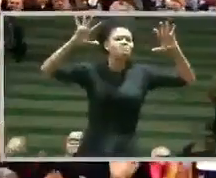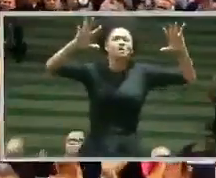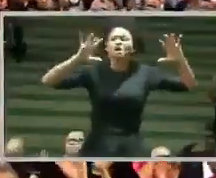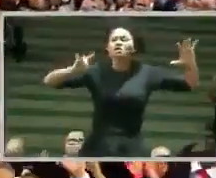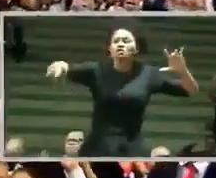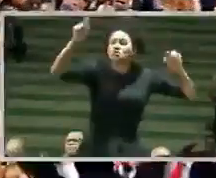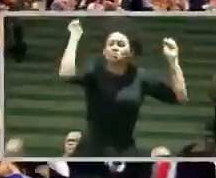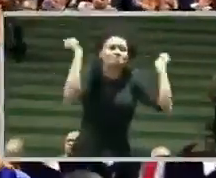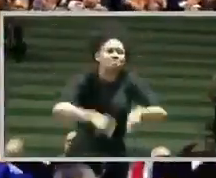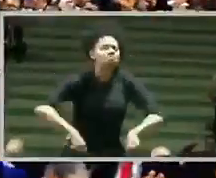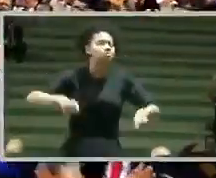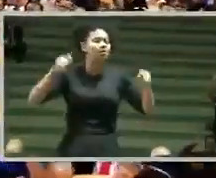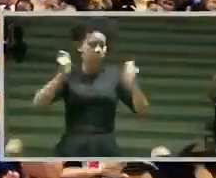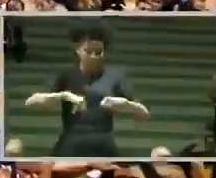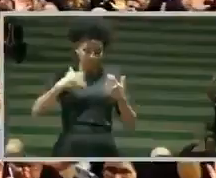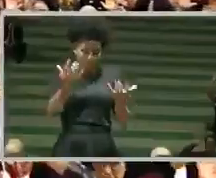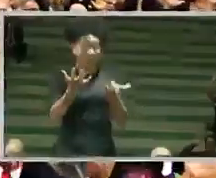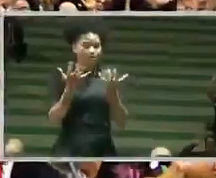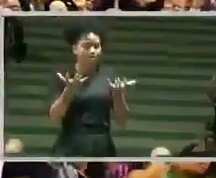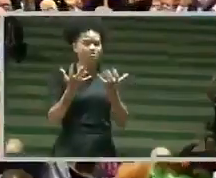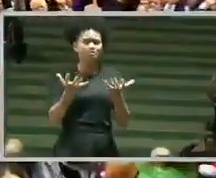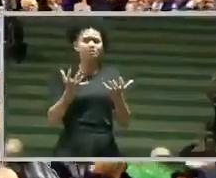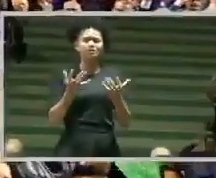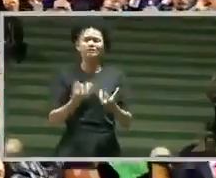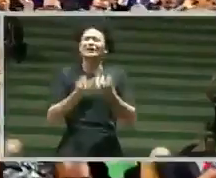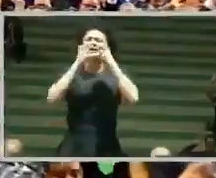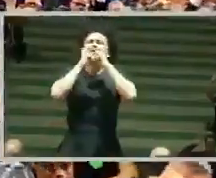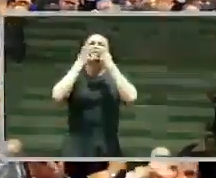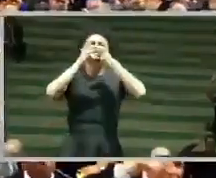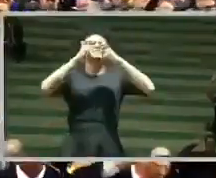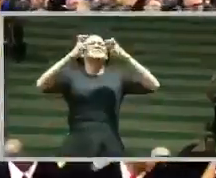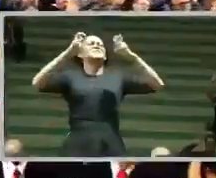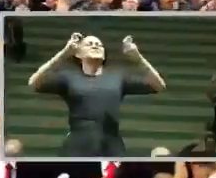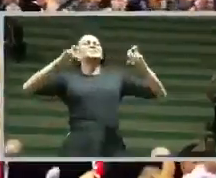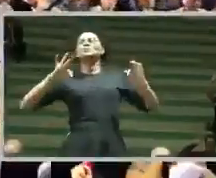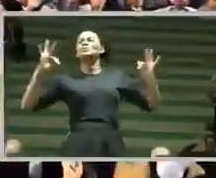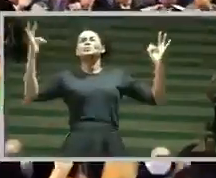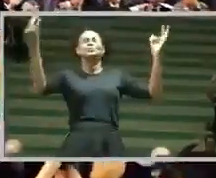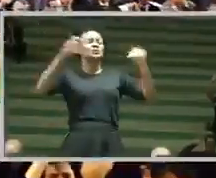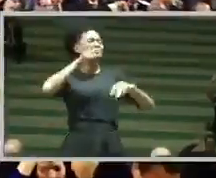quem pode, só quem quer. E grita para Maceió